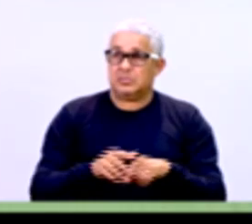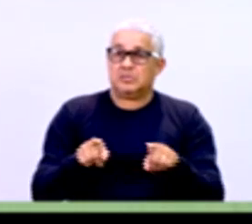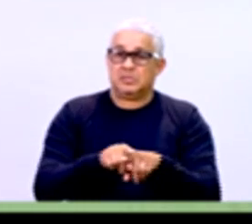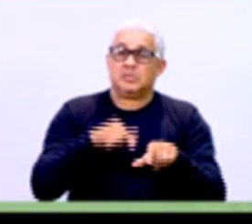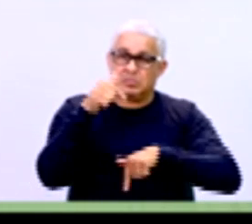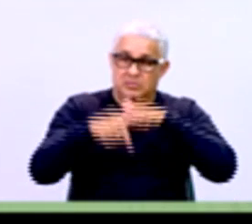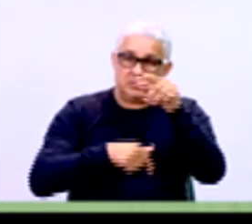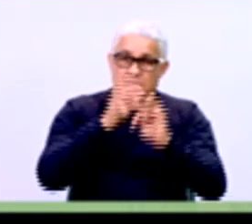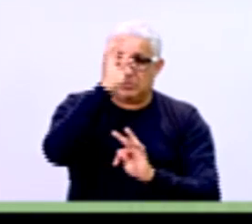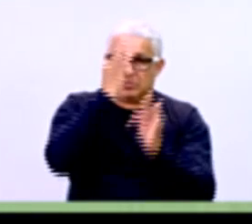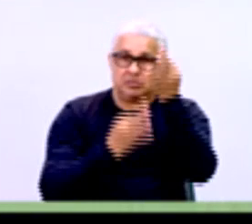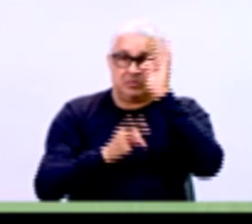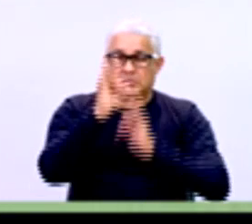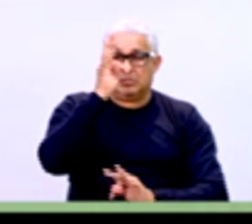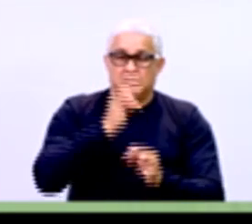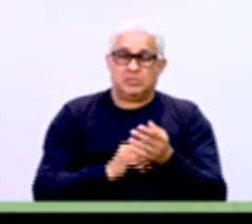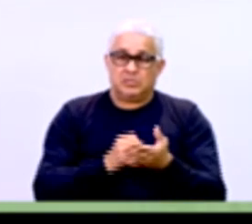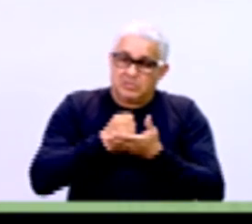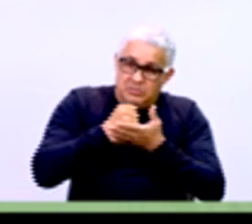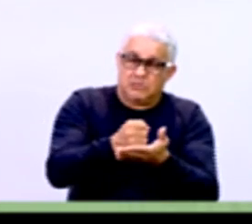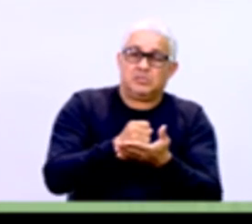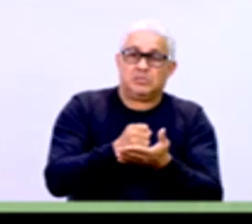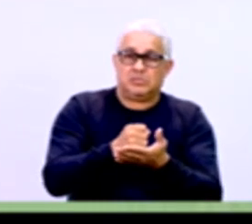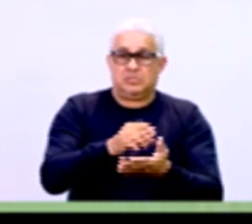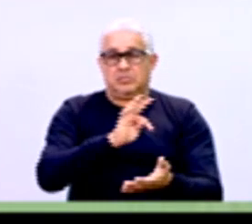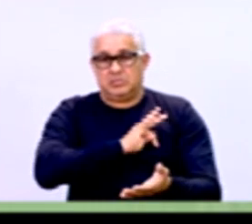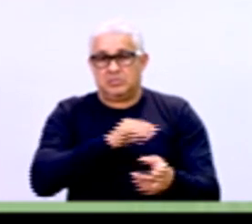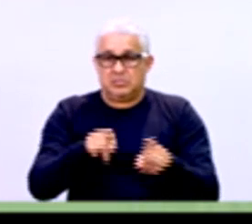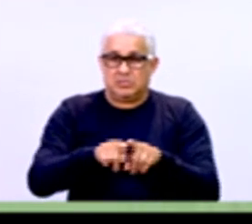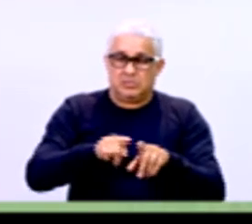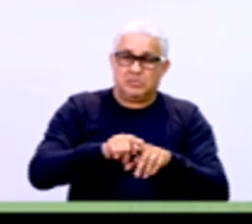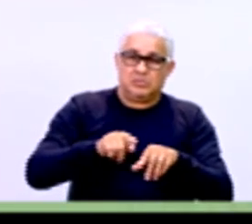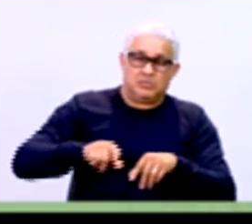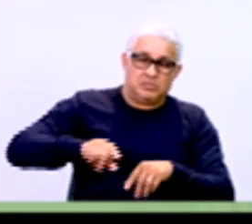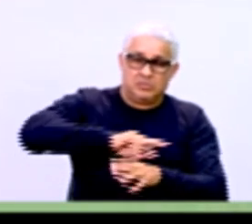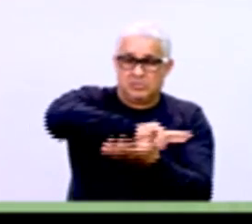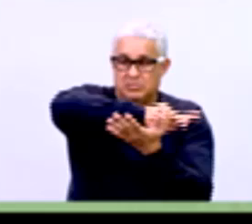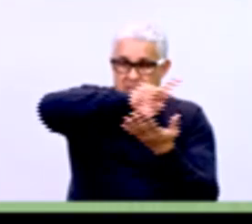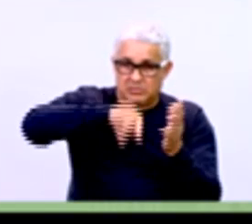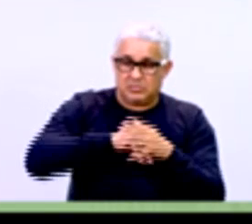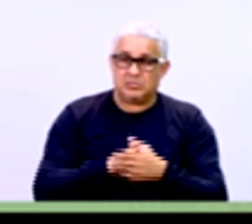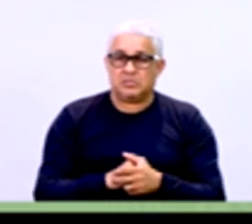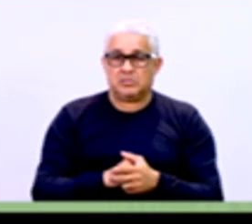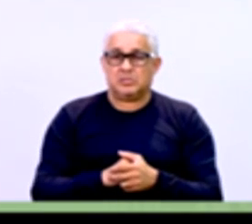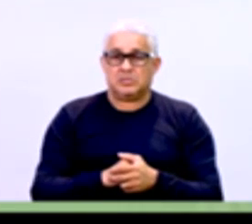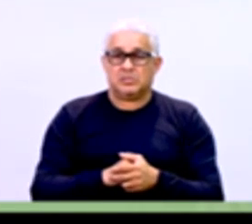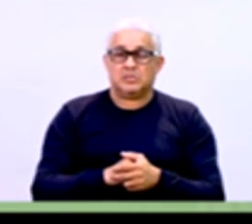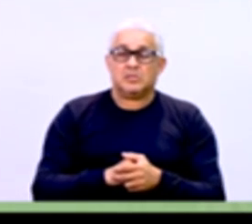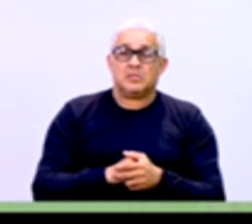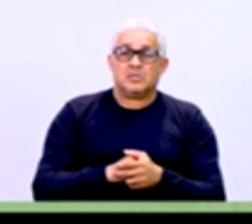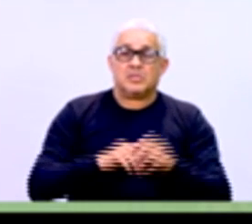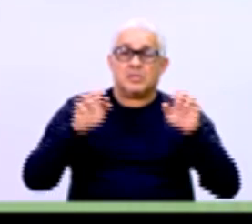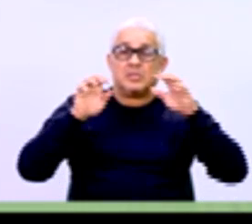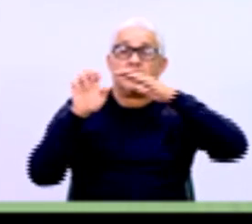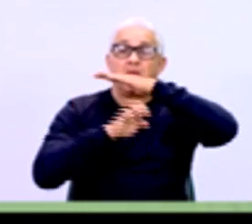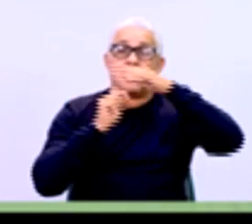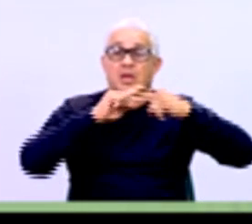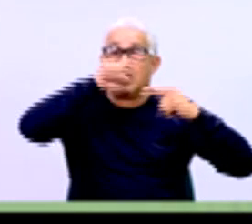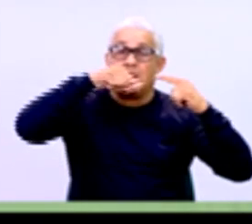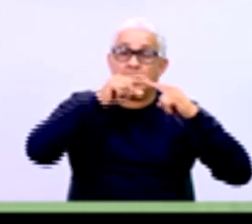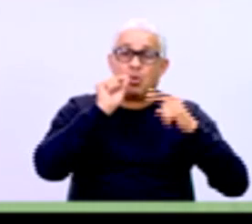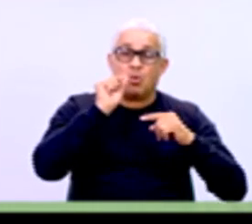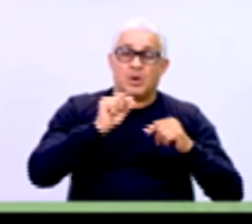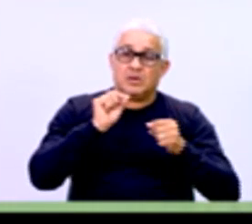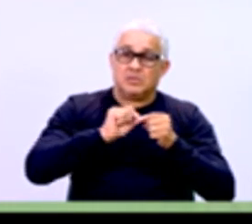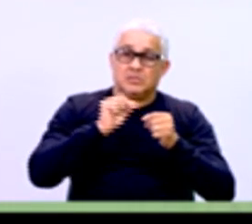serviços tecnológicos, assistência técnica, infraestrutura, enfim. Esta empresa, o objetivo dela é o quê? É fazer